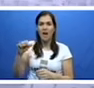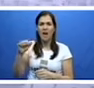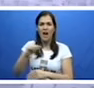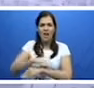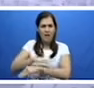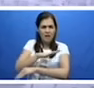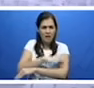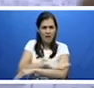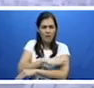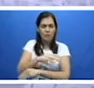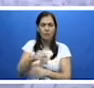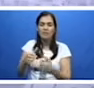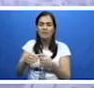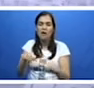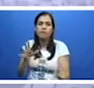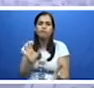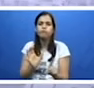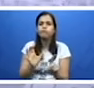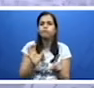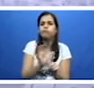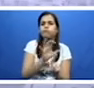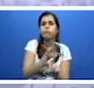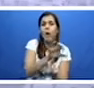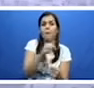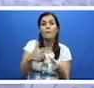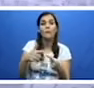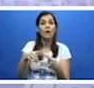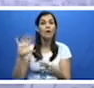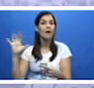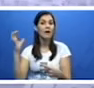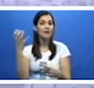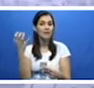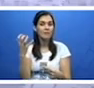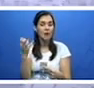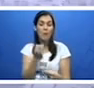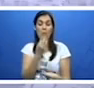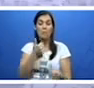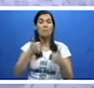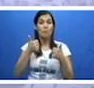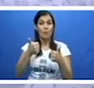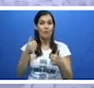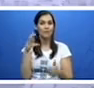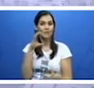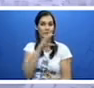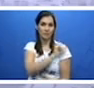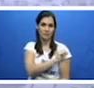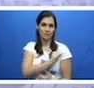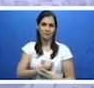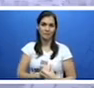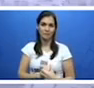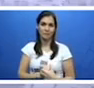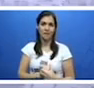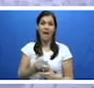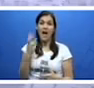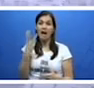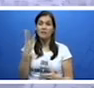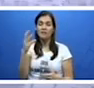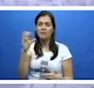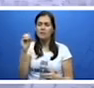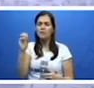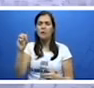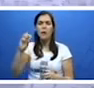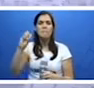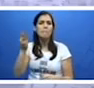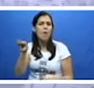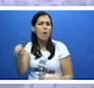predominavam nessa época porque o clima era a de que a sobrevivência o clima há 300 milhões de anos era